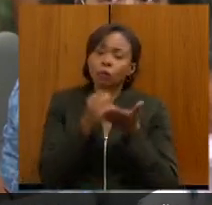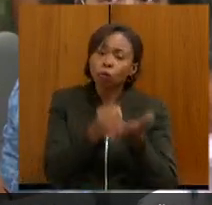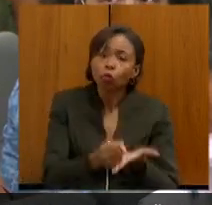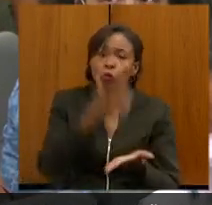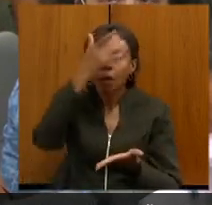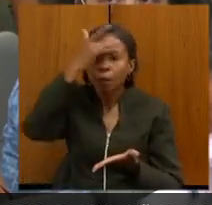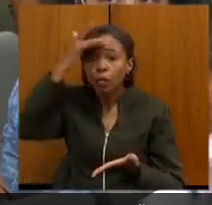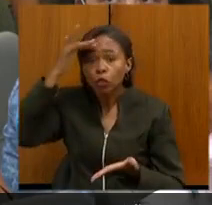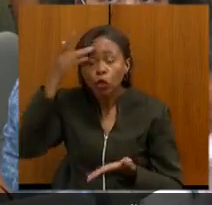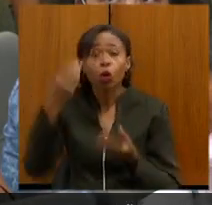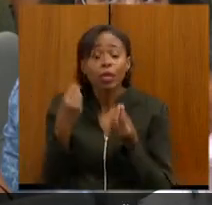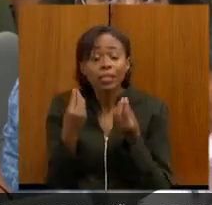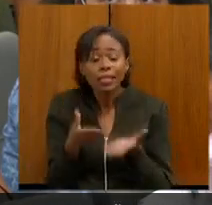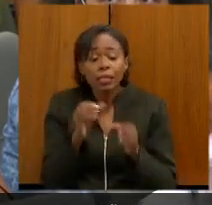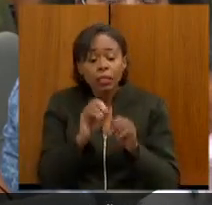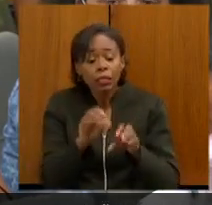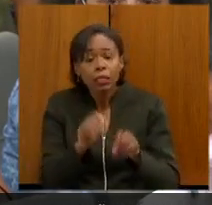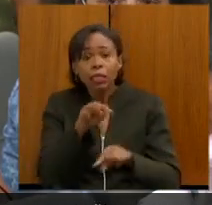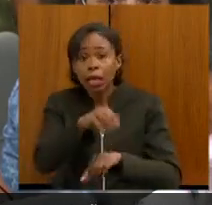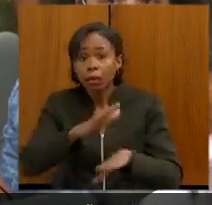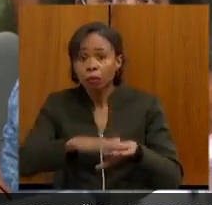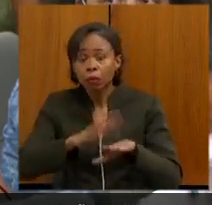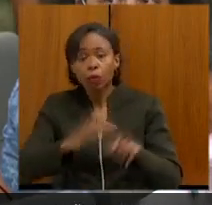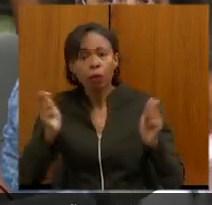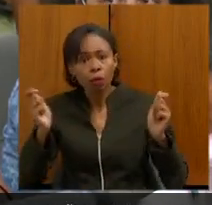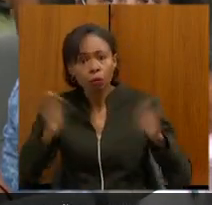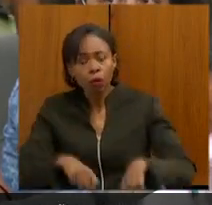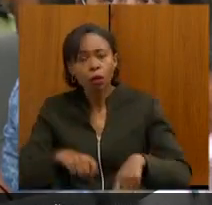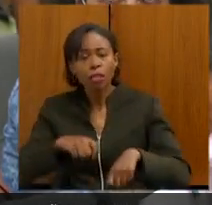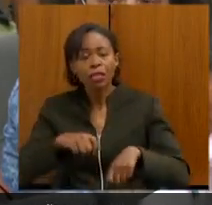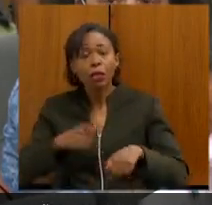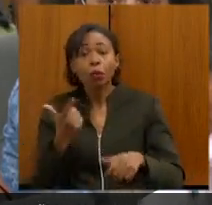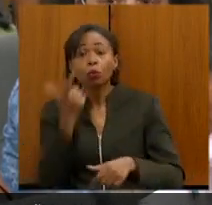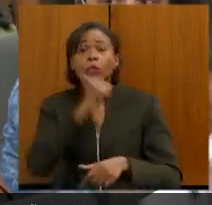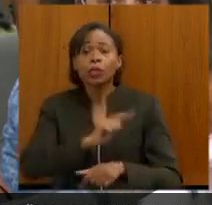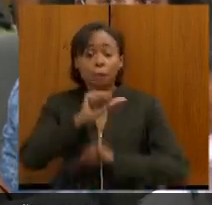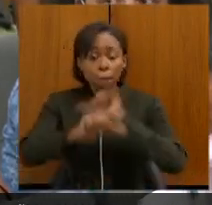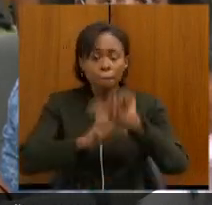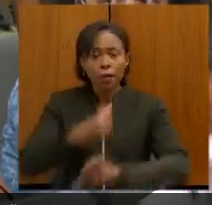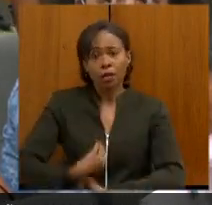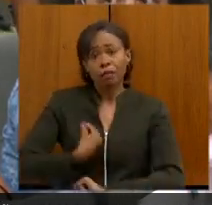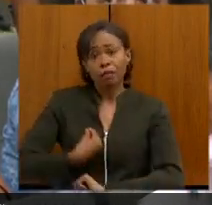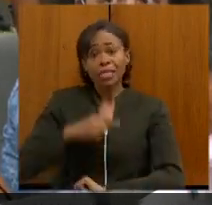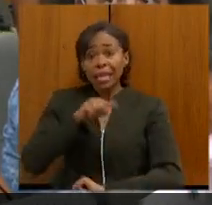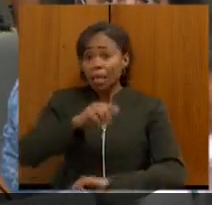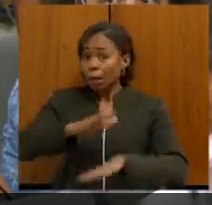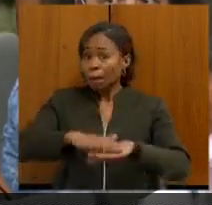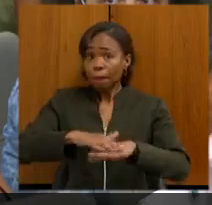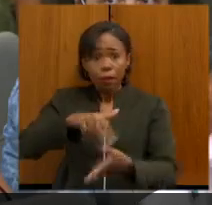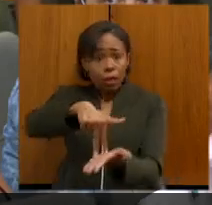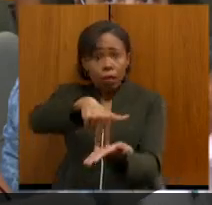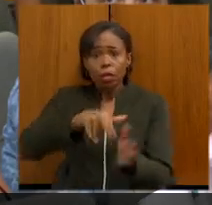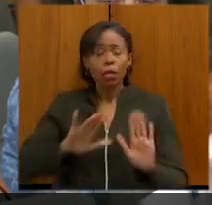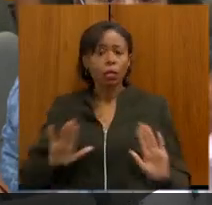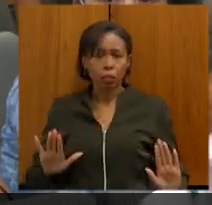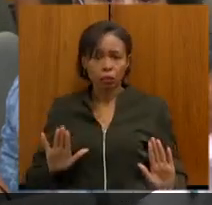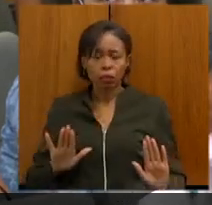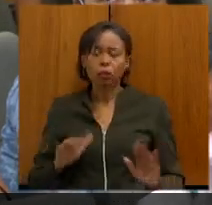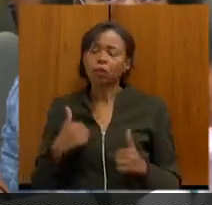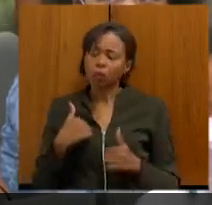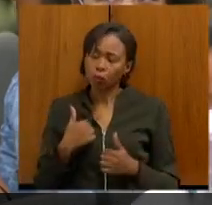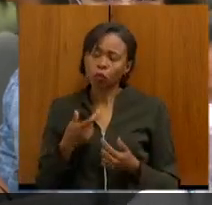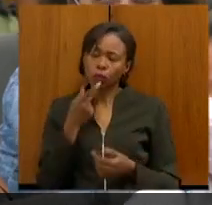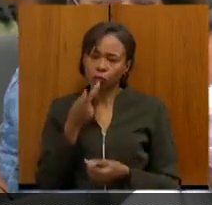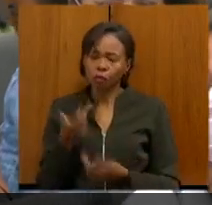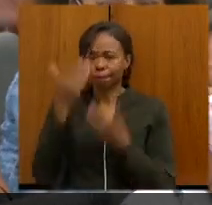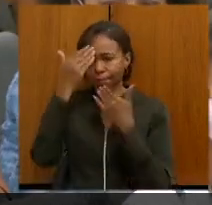ela possa olhar no espelho e enxergar a situação e da ela meios e caminhos para ela sair daquela situação que eu suas próprias pernas a Então é isso que